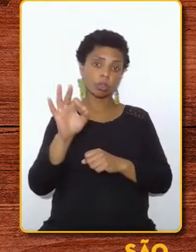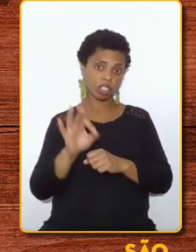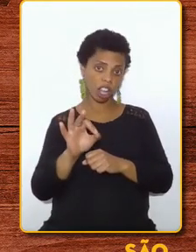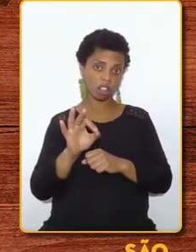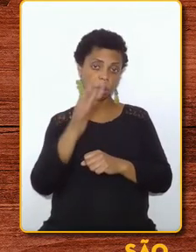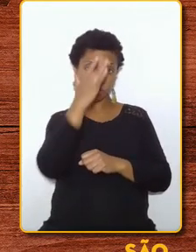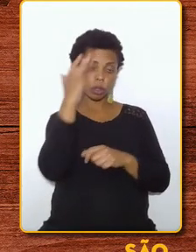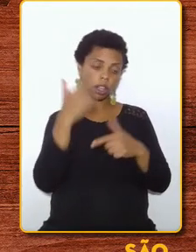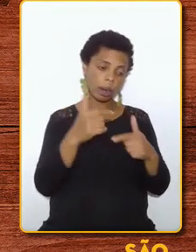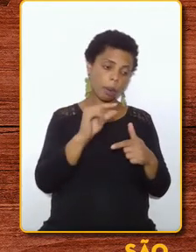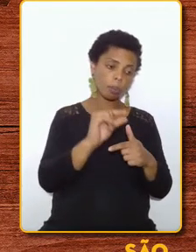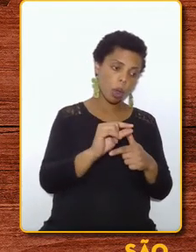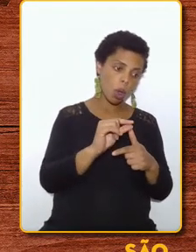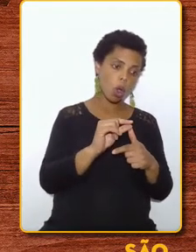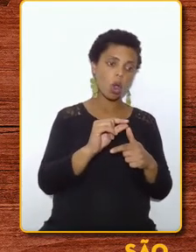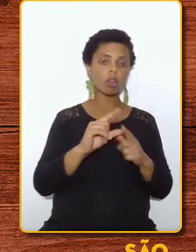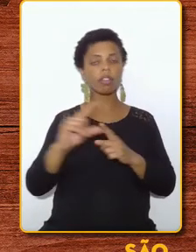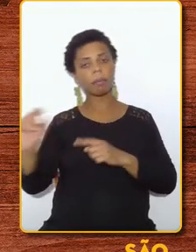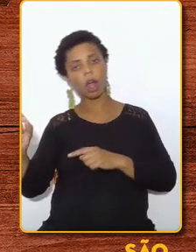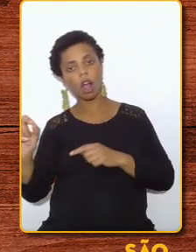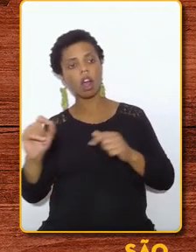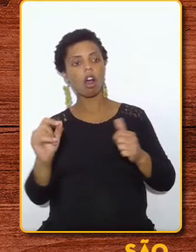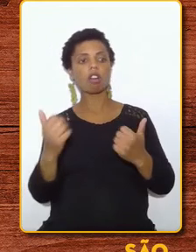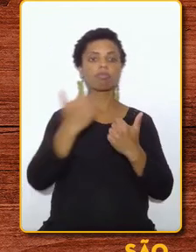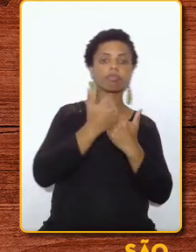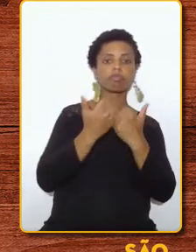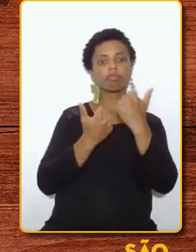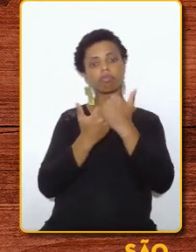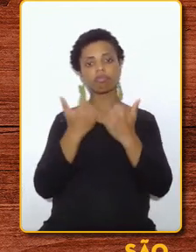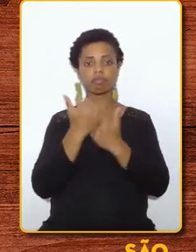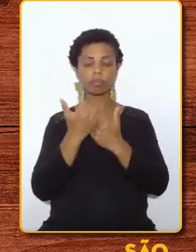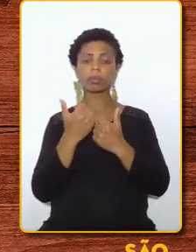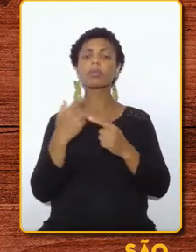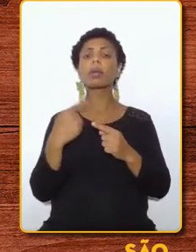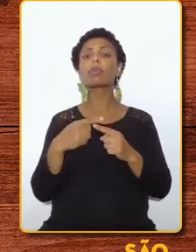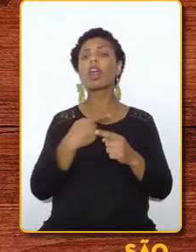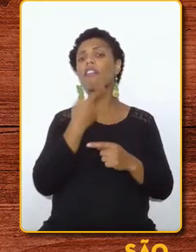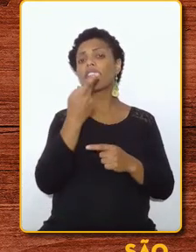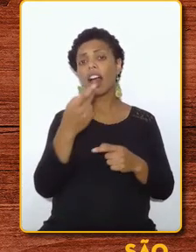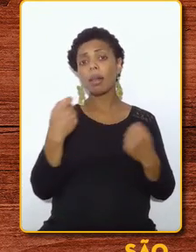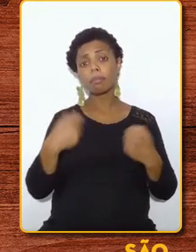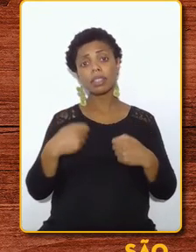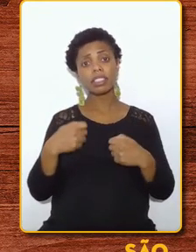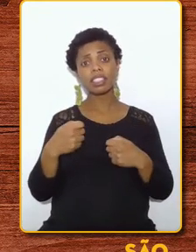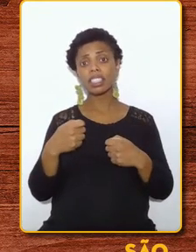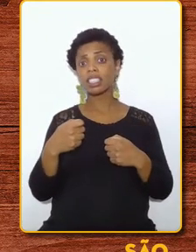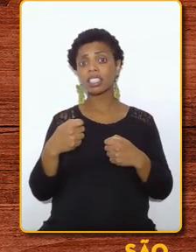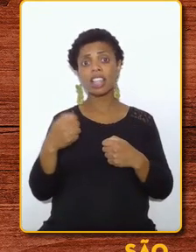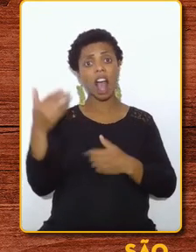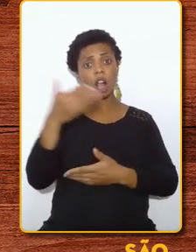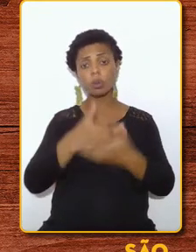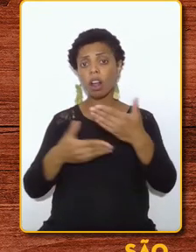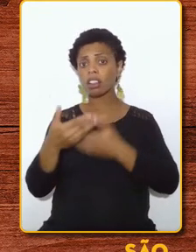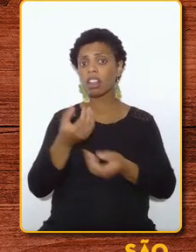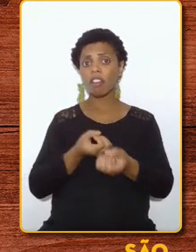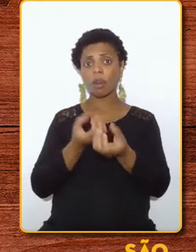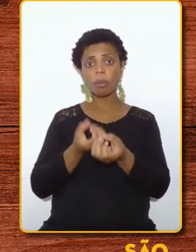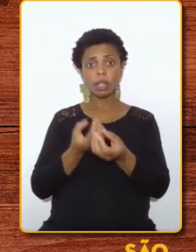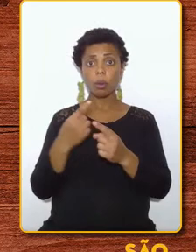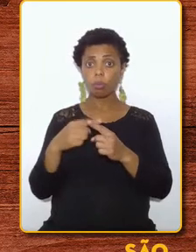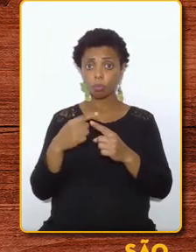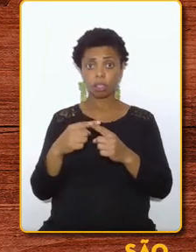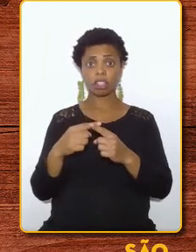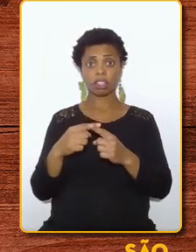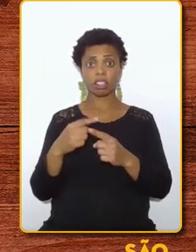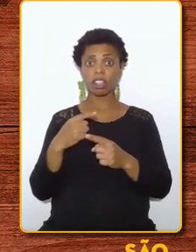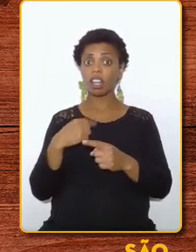falo isso porque nós precisamos começar a nos atualizar um pouco com a mudança das nossas condições de